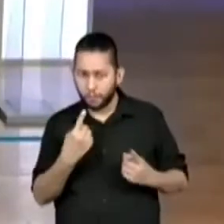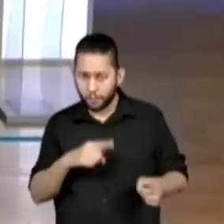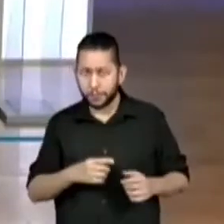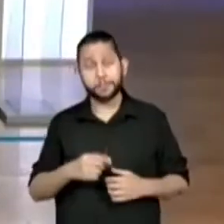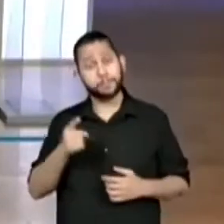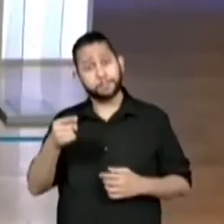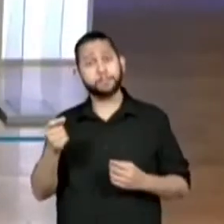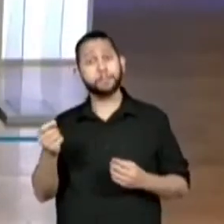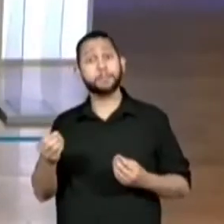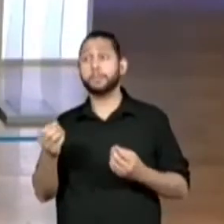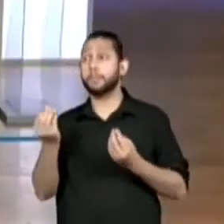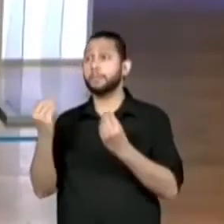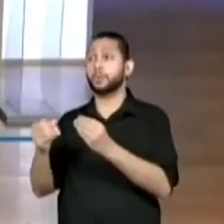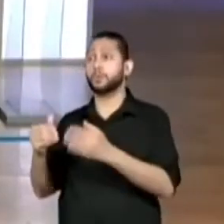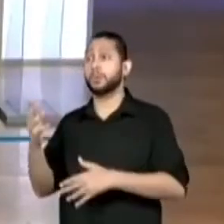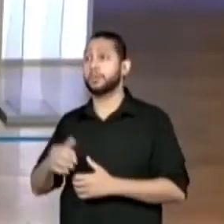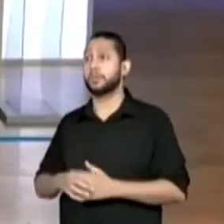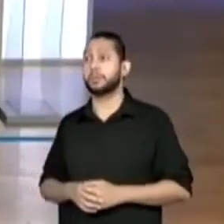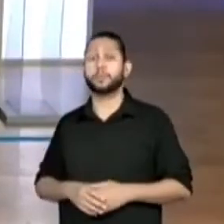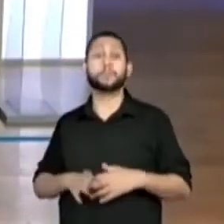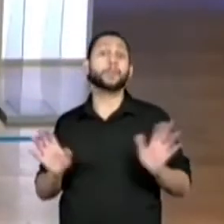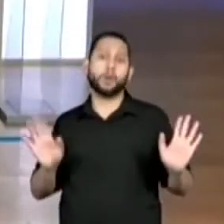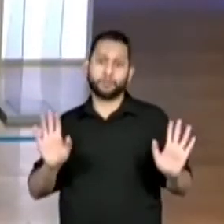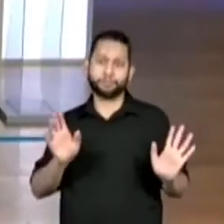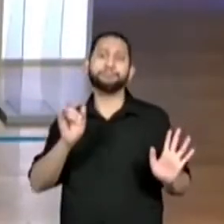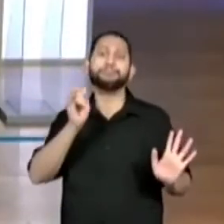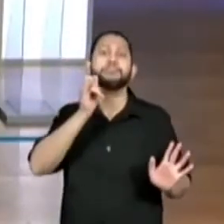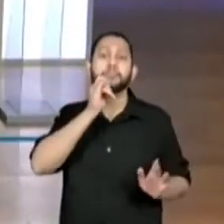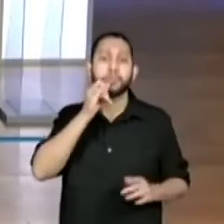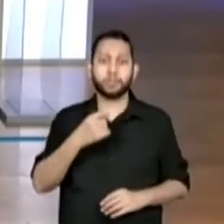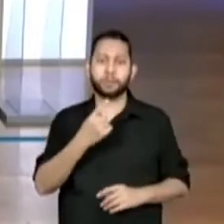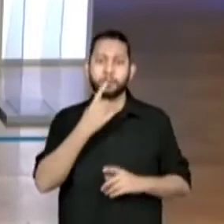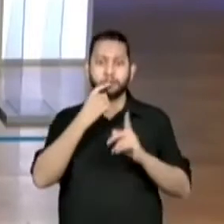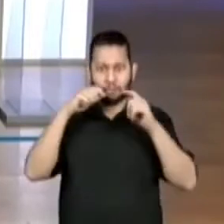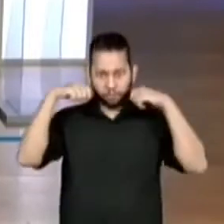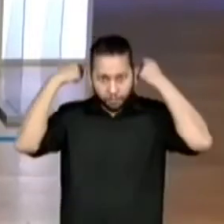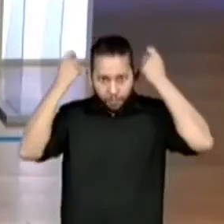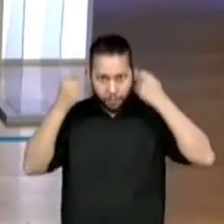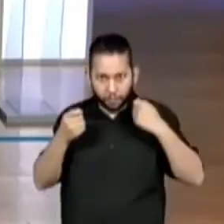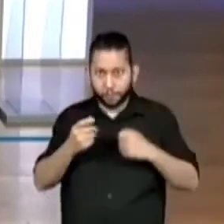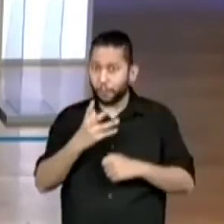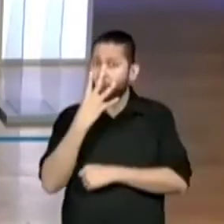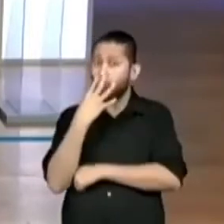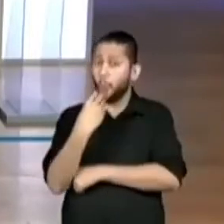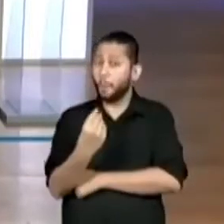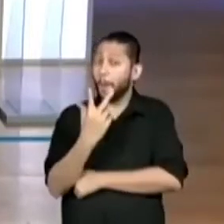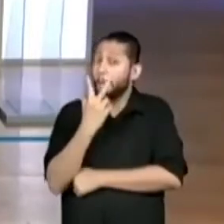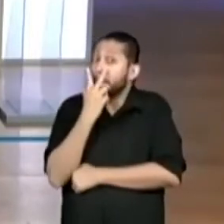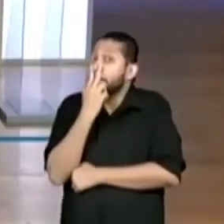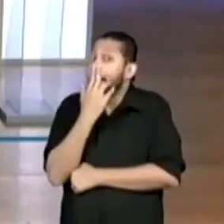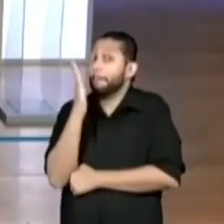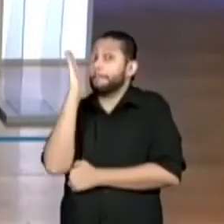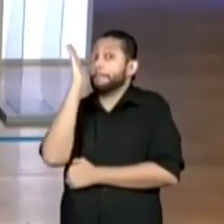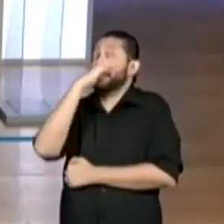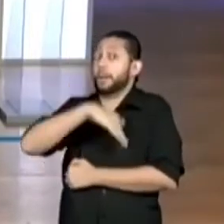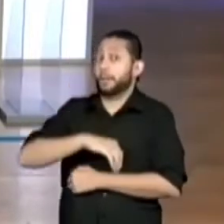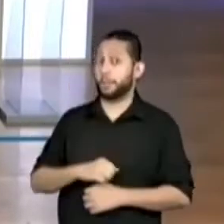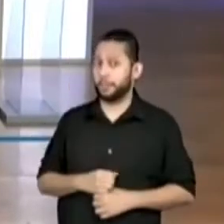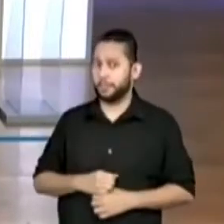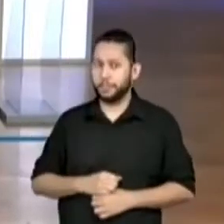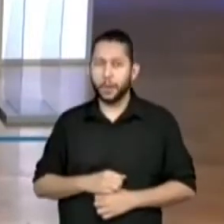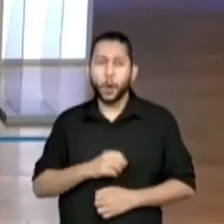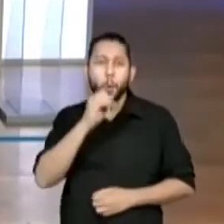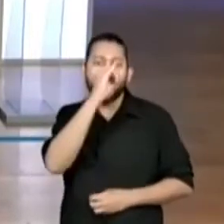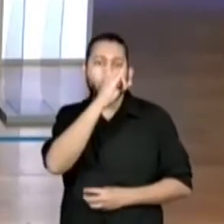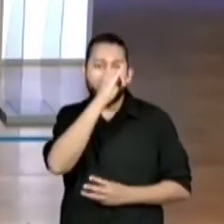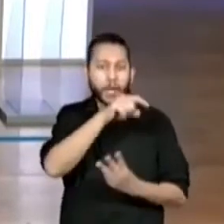né, nos outros contos onde temos um lobo como personagem, né, já fica um pouco mais fácil de dar um palpite aí, né?